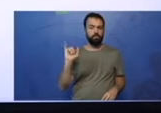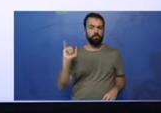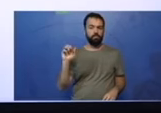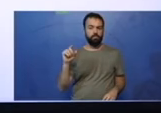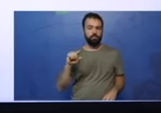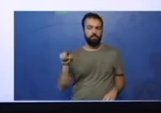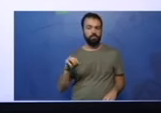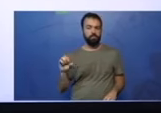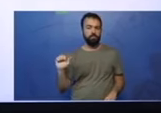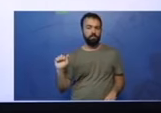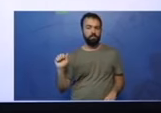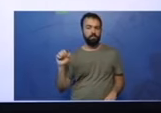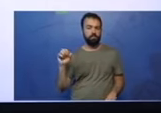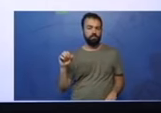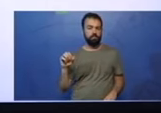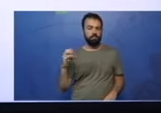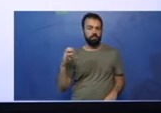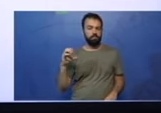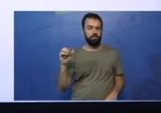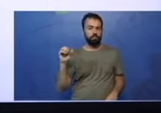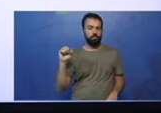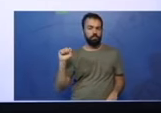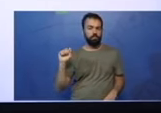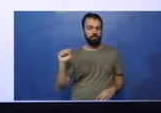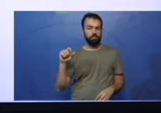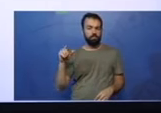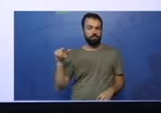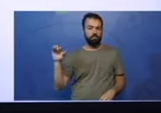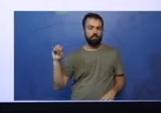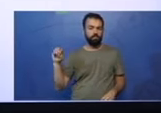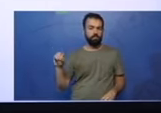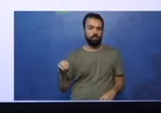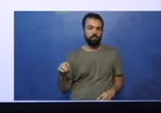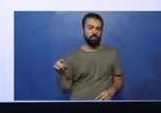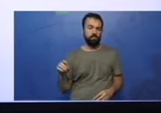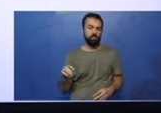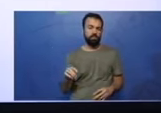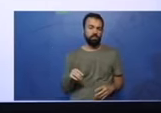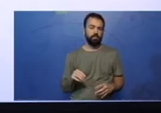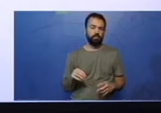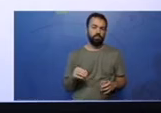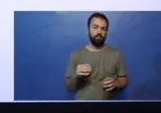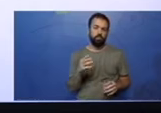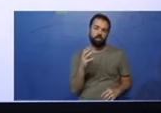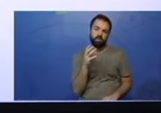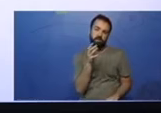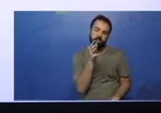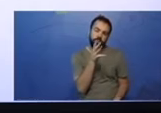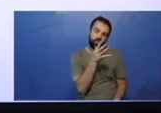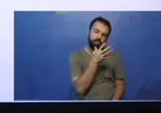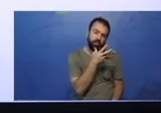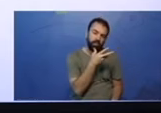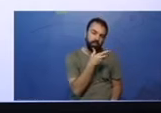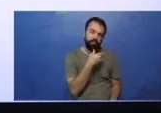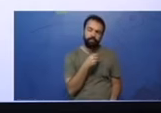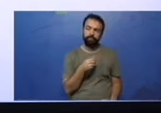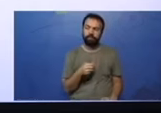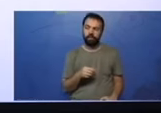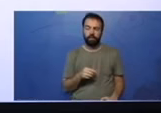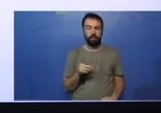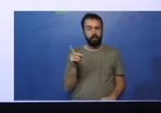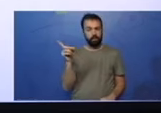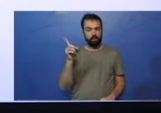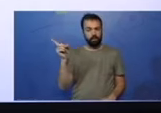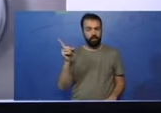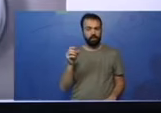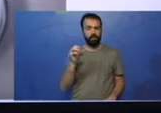varal. O próximo é a ebulição, é um outro exemplo de vaporização, que é uma passagem rápida do estado